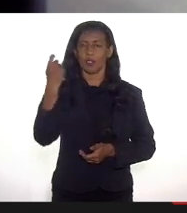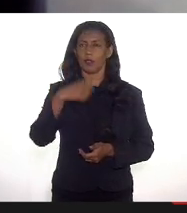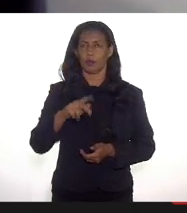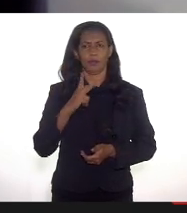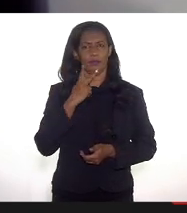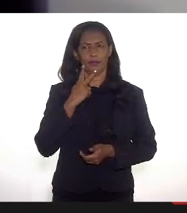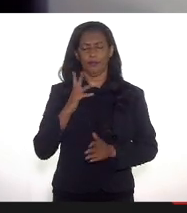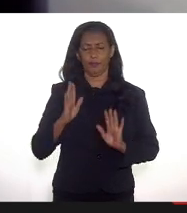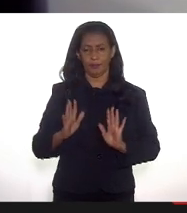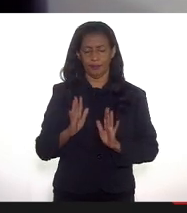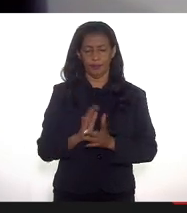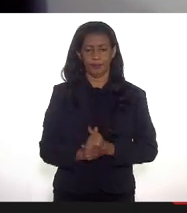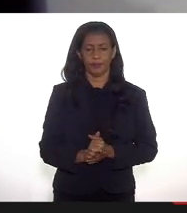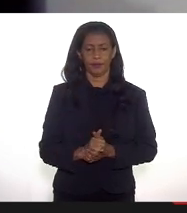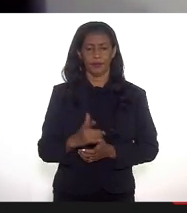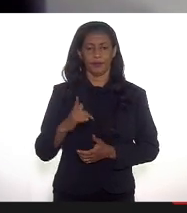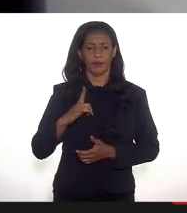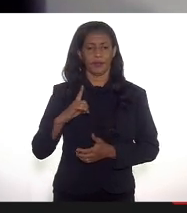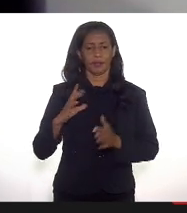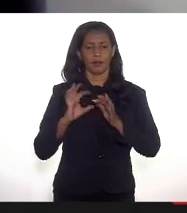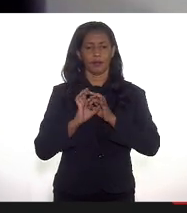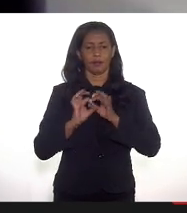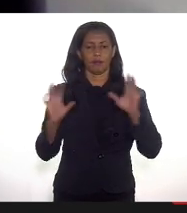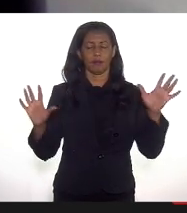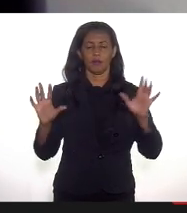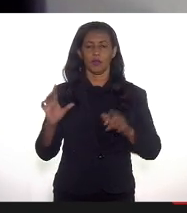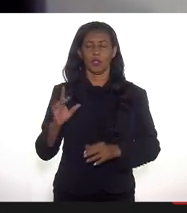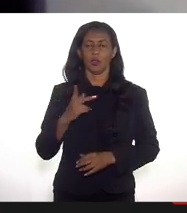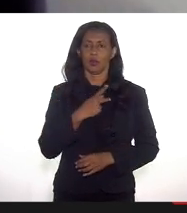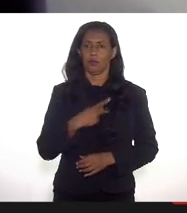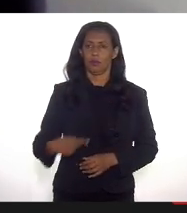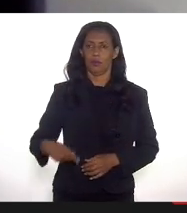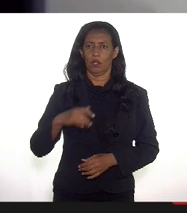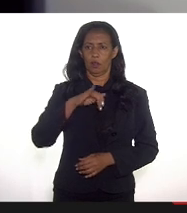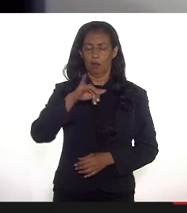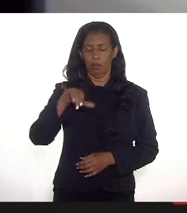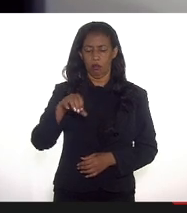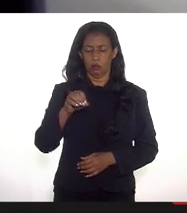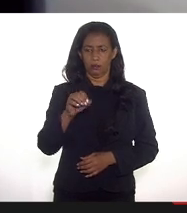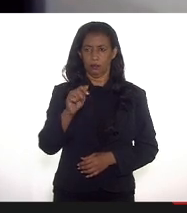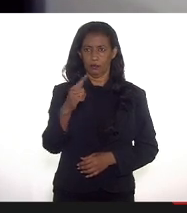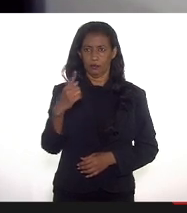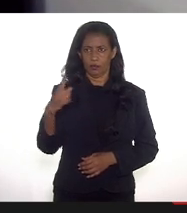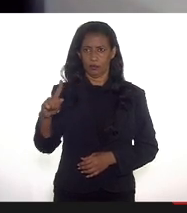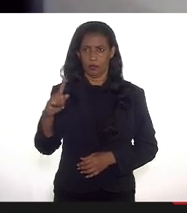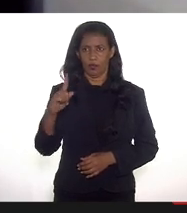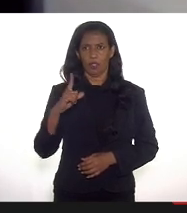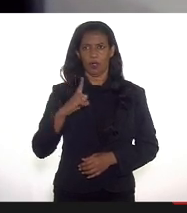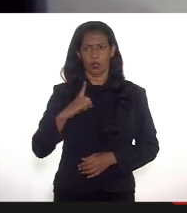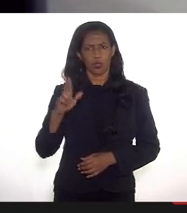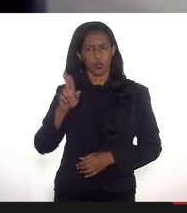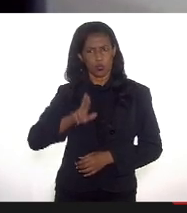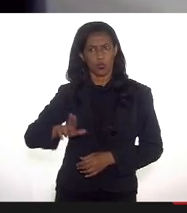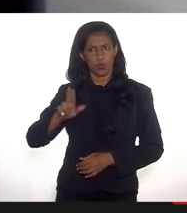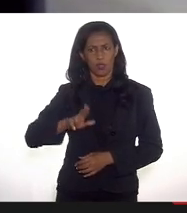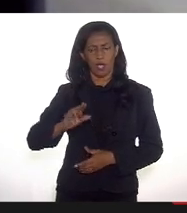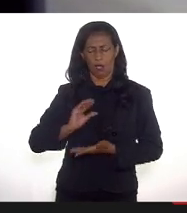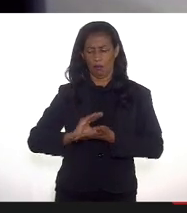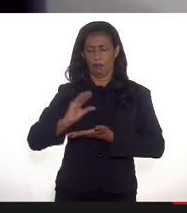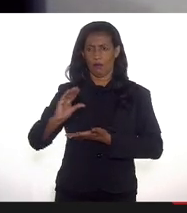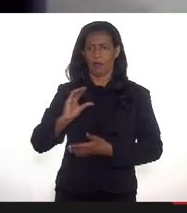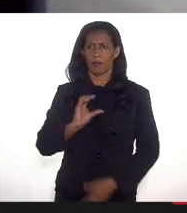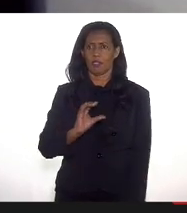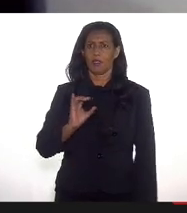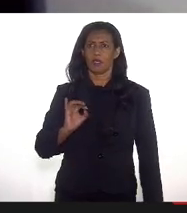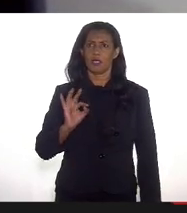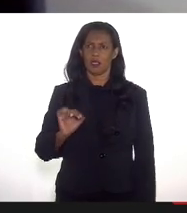dizer. Recebemos uma autorização do presidente João Carrilho, que não havia antes, de usarmos a verba CID para fazermos